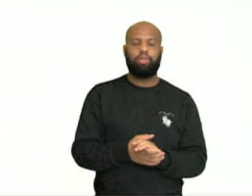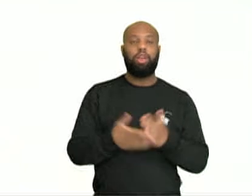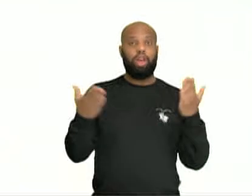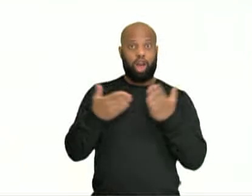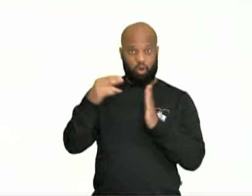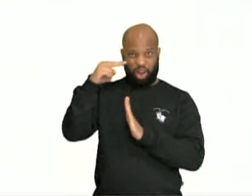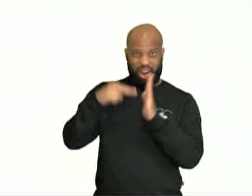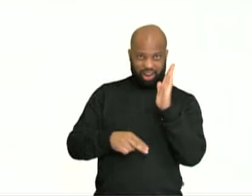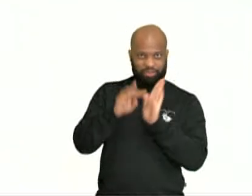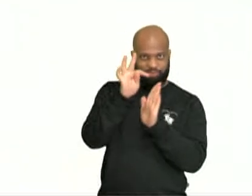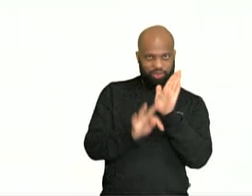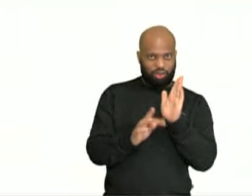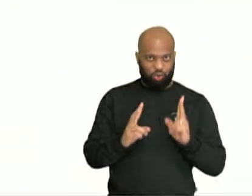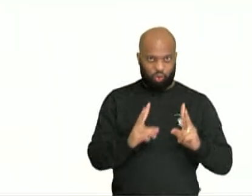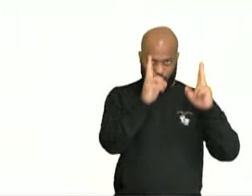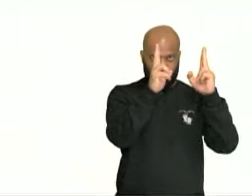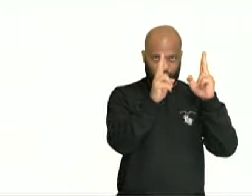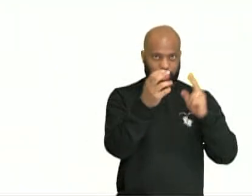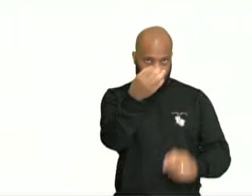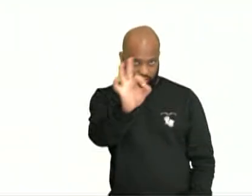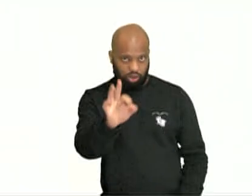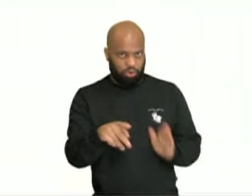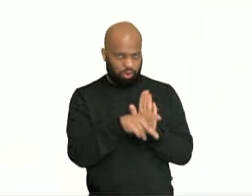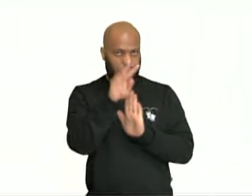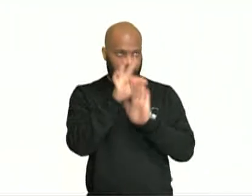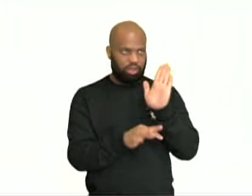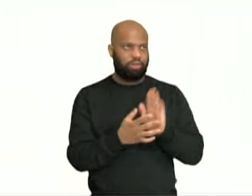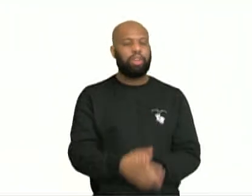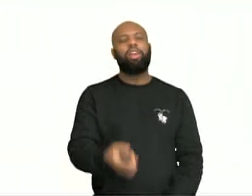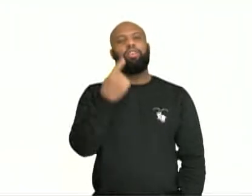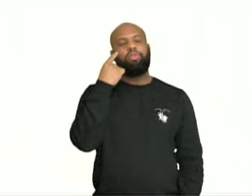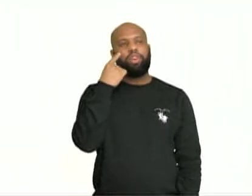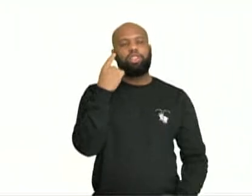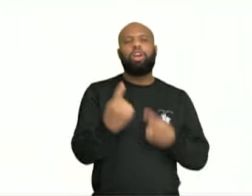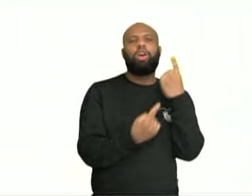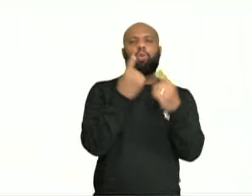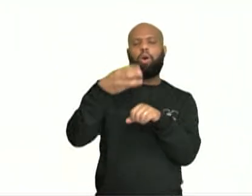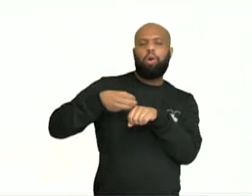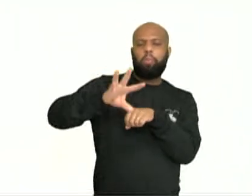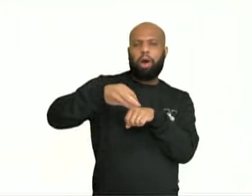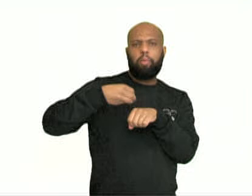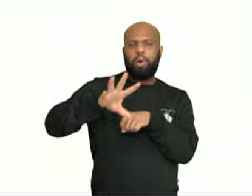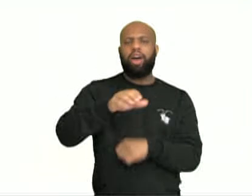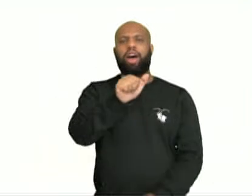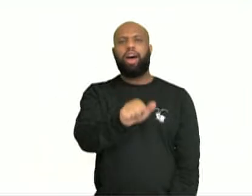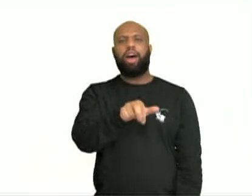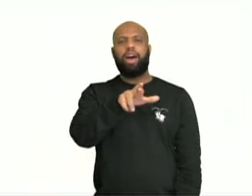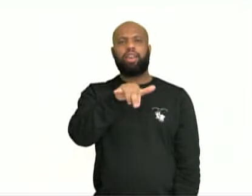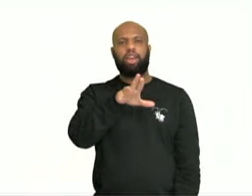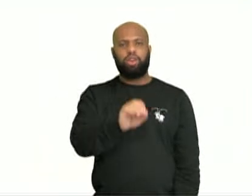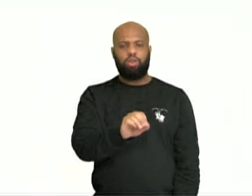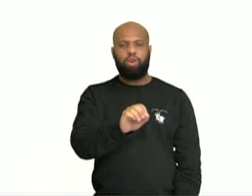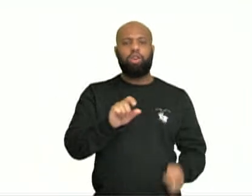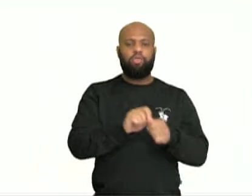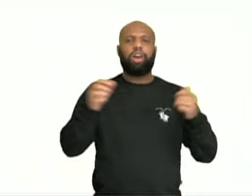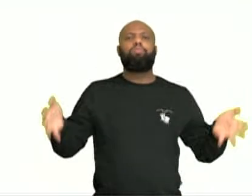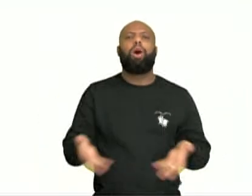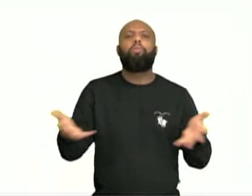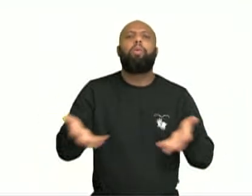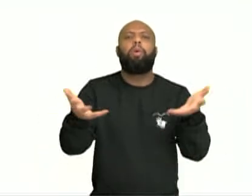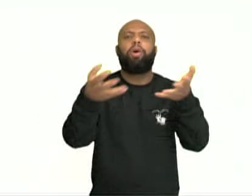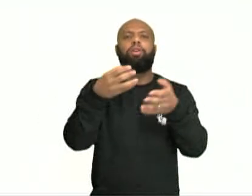trecho da entrevista, veja lá. Quais as sugestões que Ariano Suassuna faz para promover a